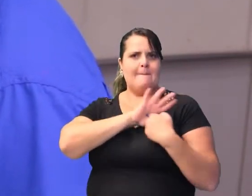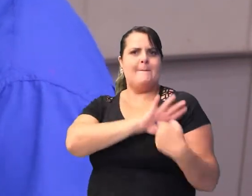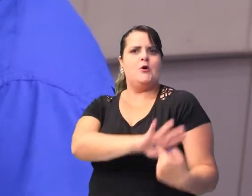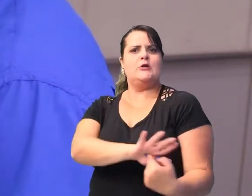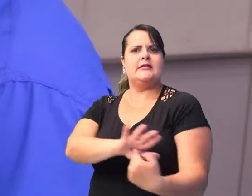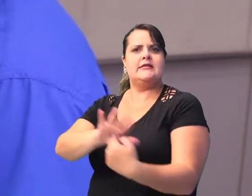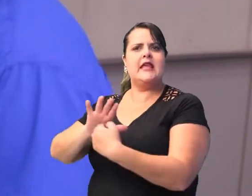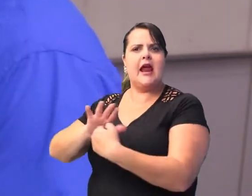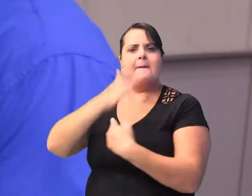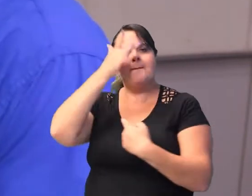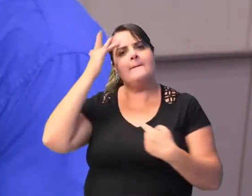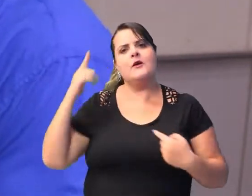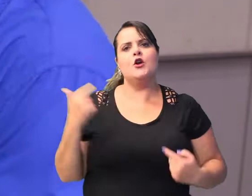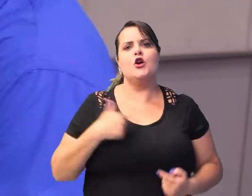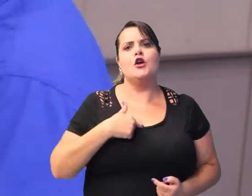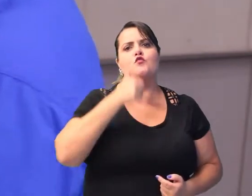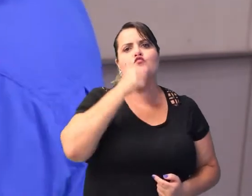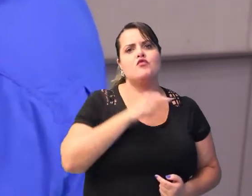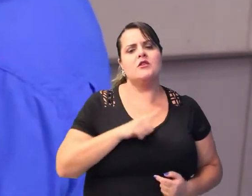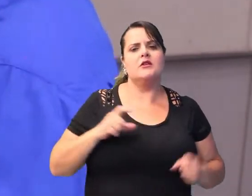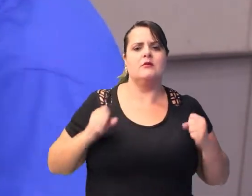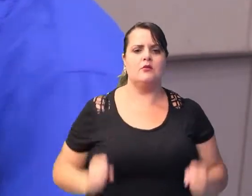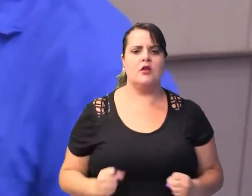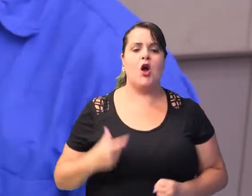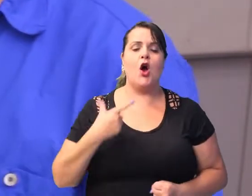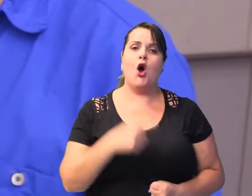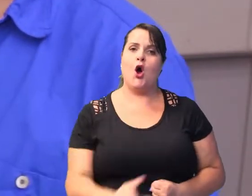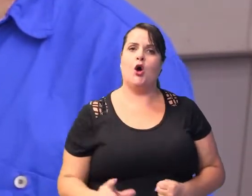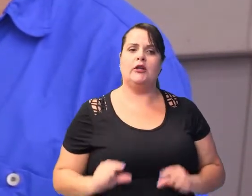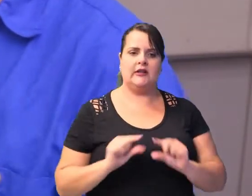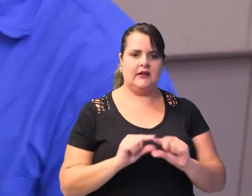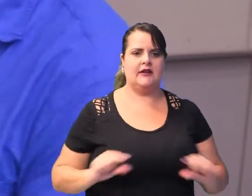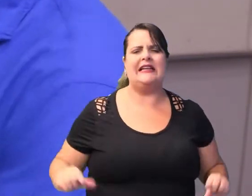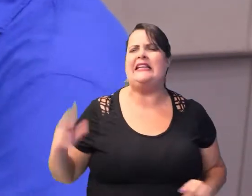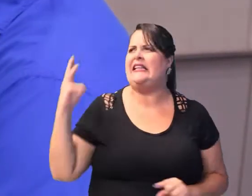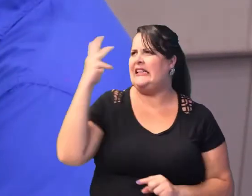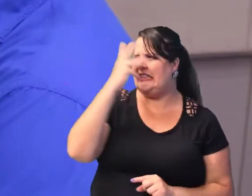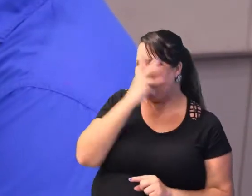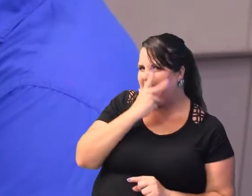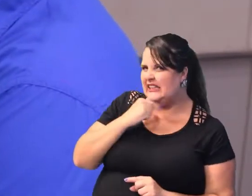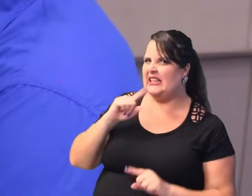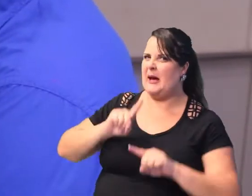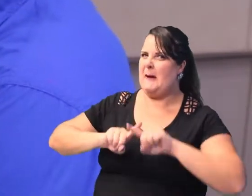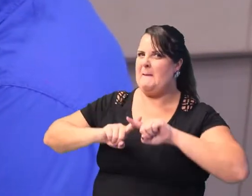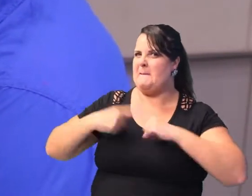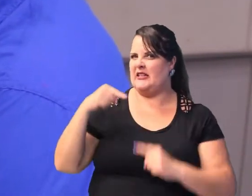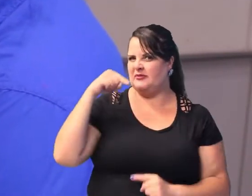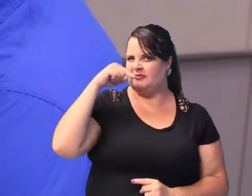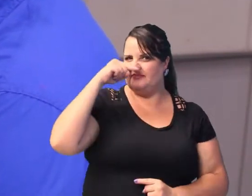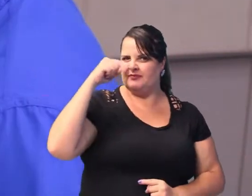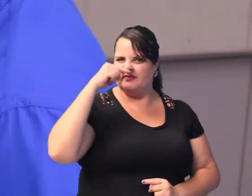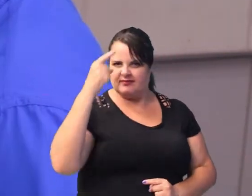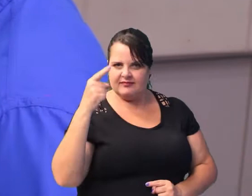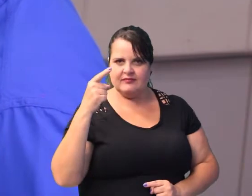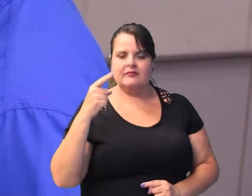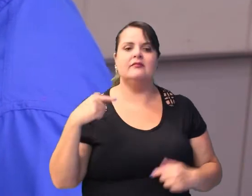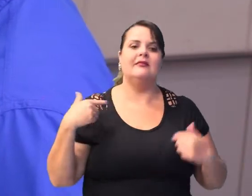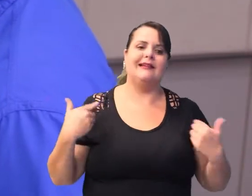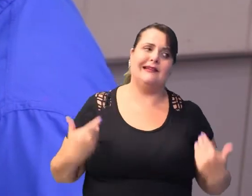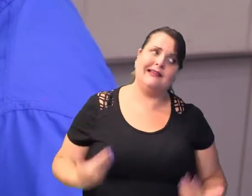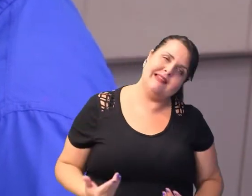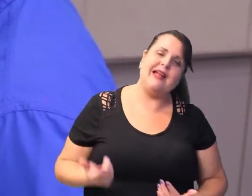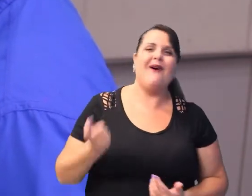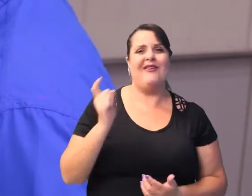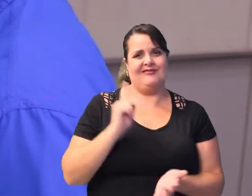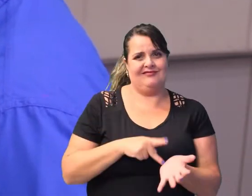mesmo eu acho que agora sou eu a pessoa precisa fazer sempre linda mas parece não ser acessível é nóis e